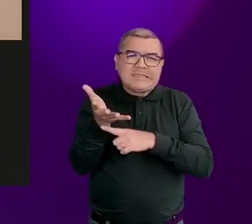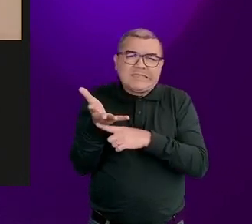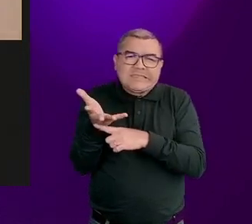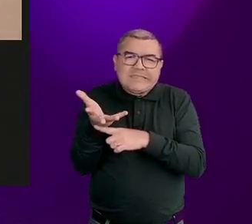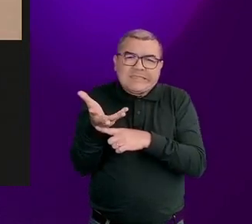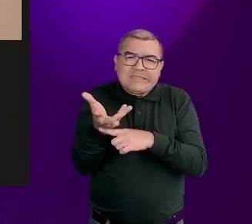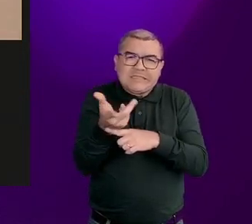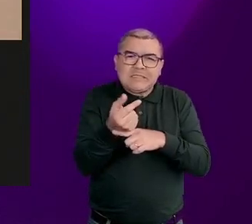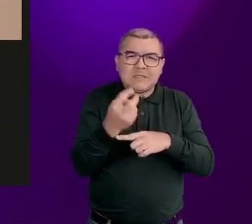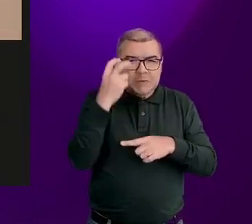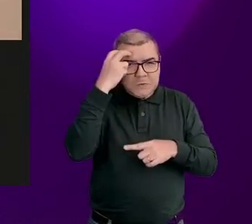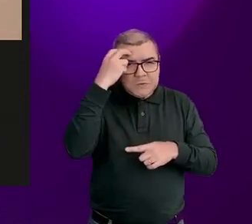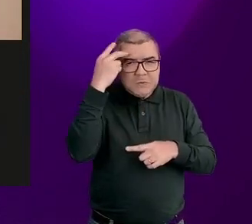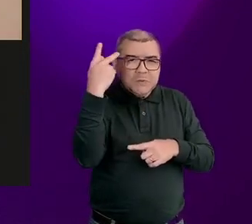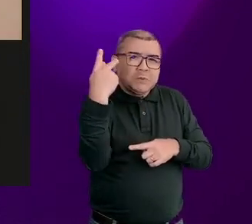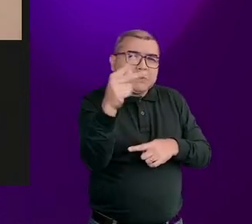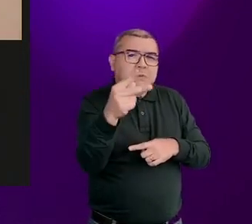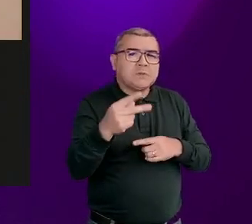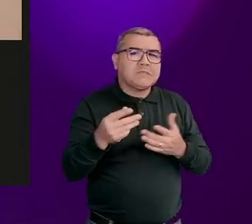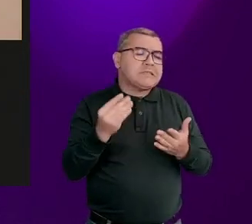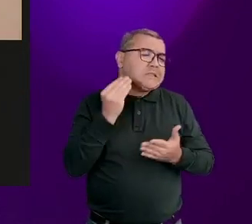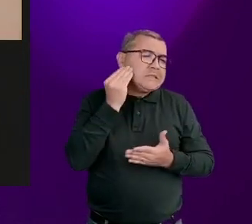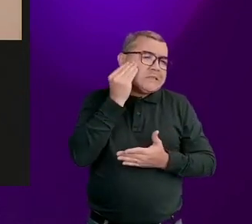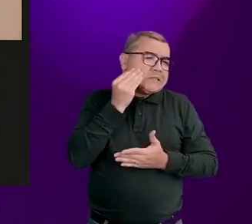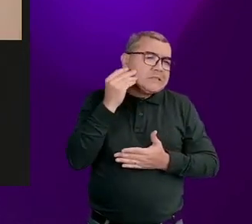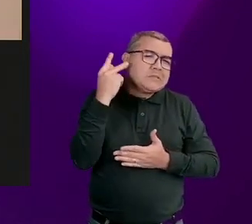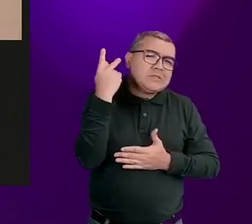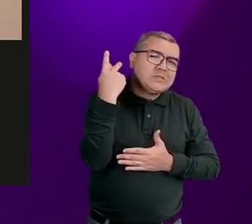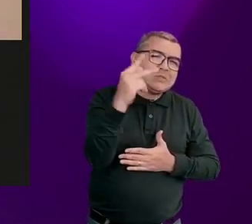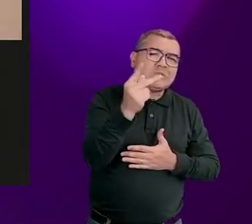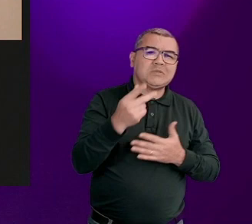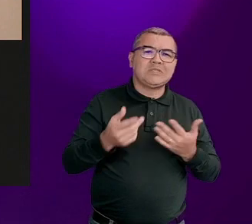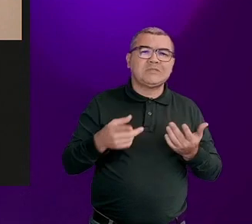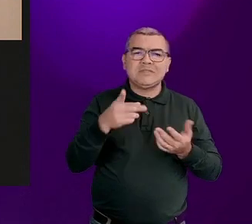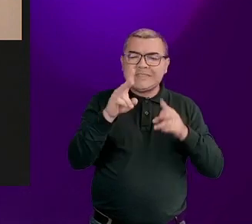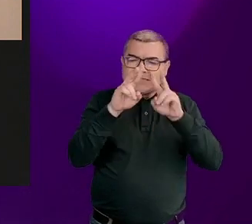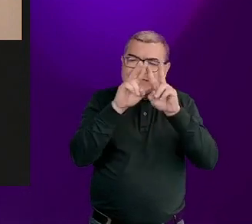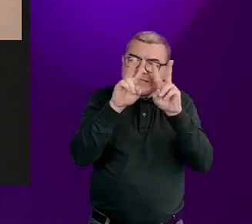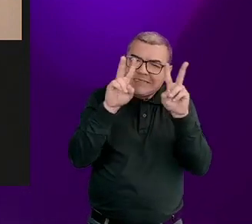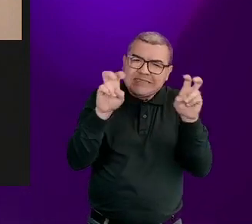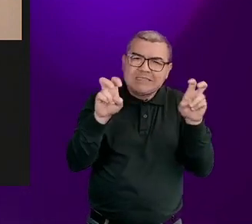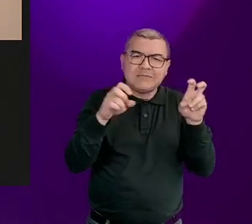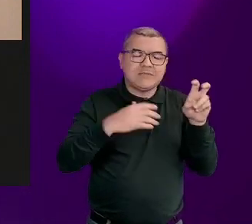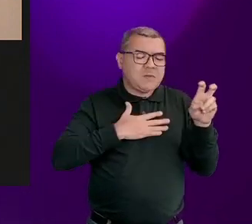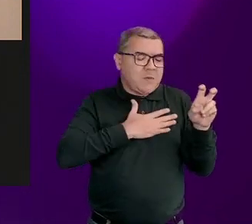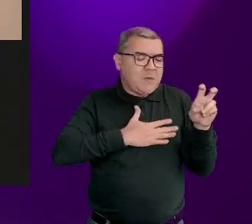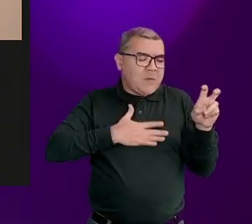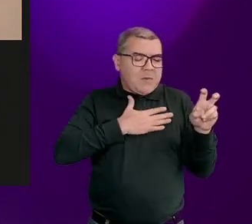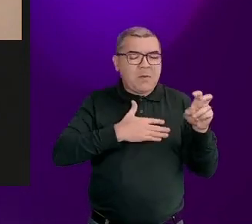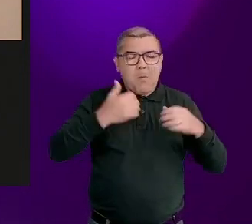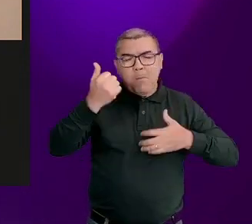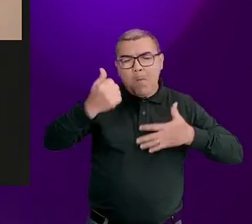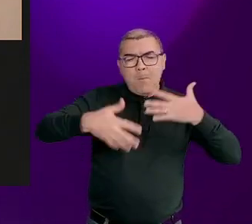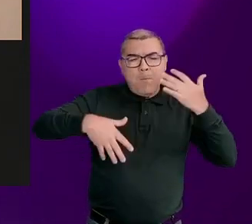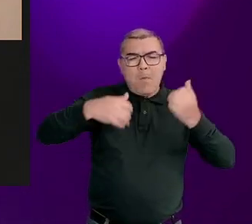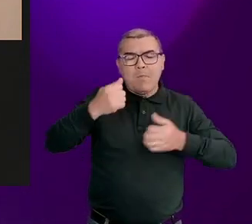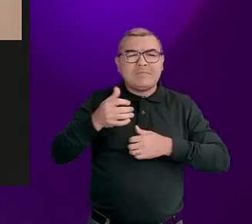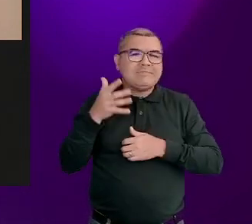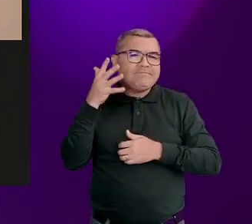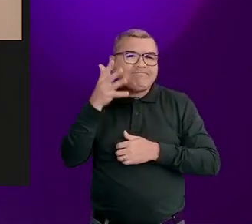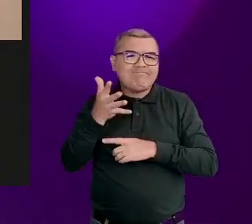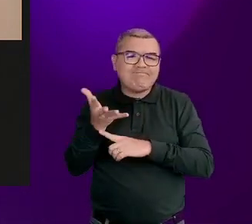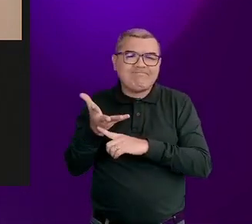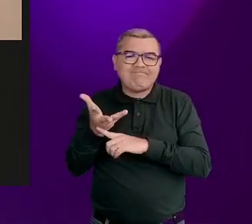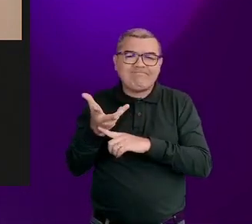articula a sua cultura, a sua vivência e todos os conceitos que você traz de uma